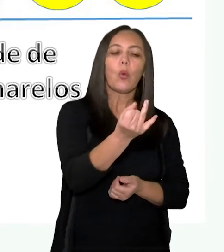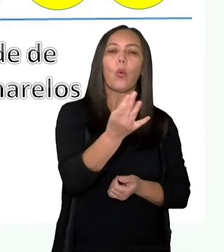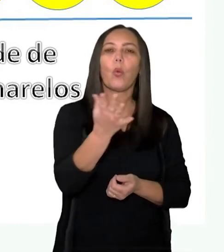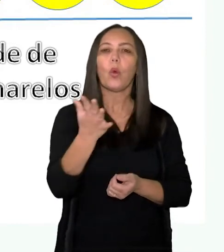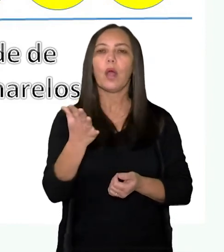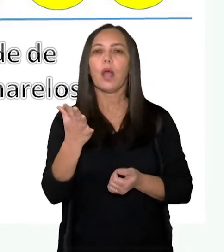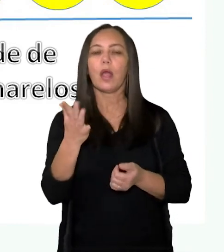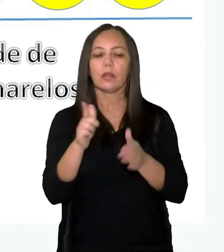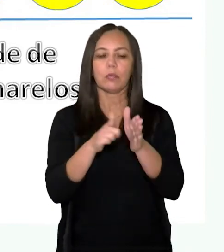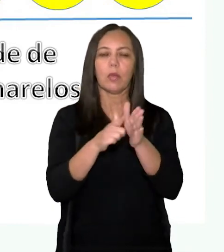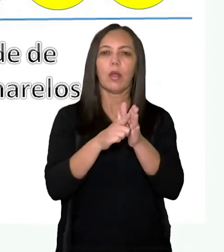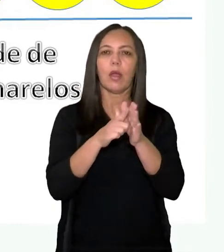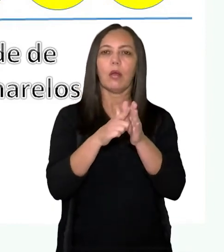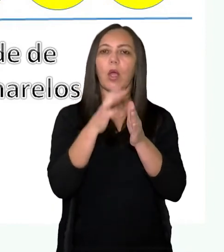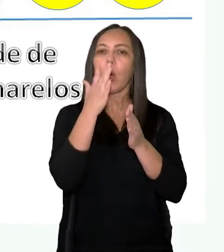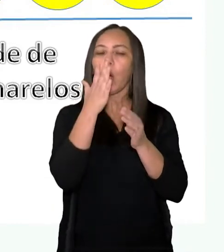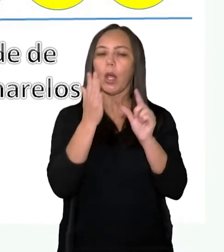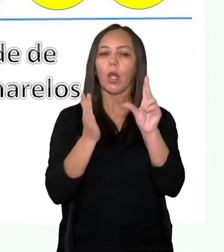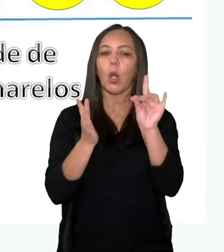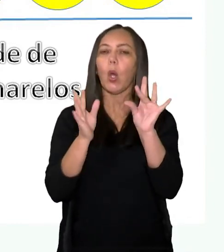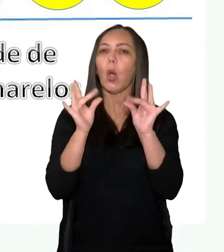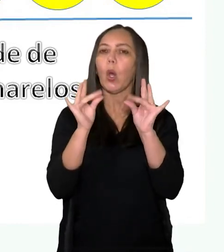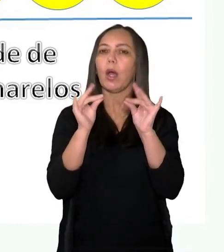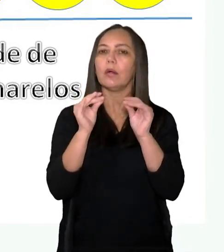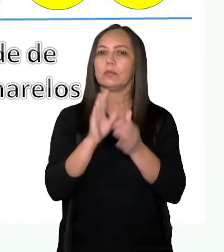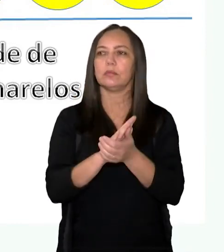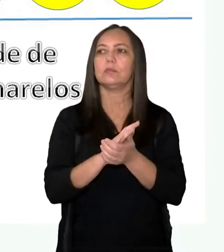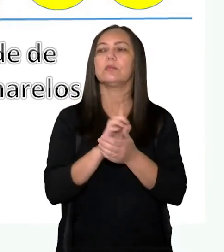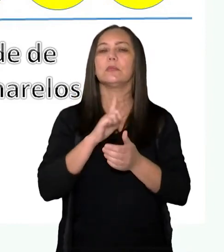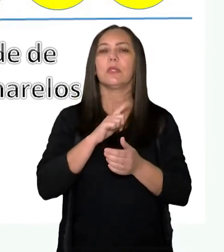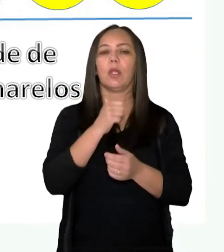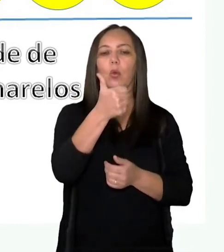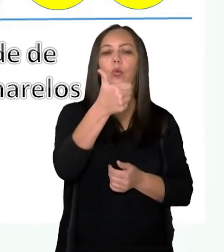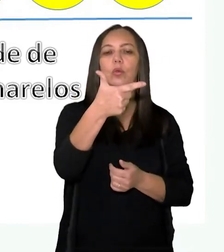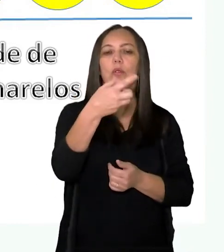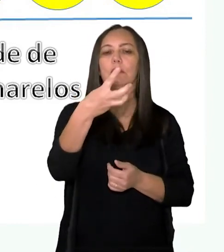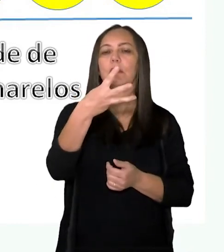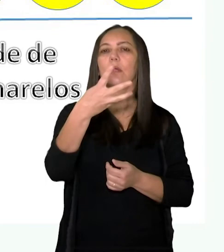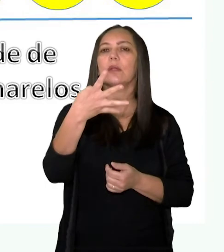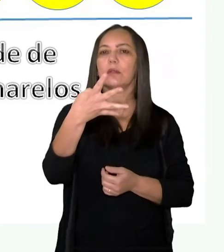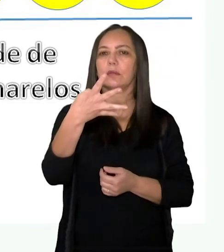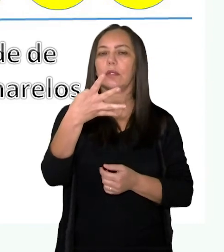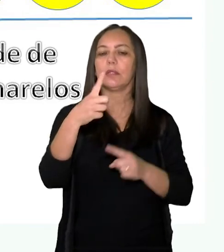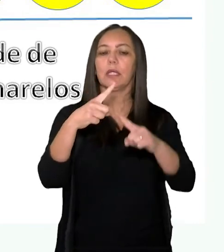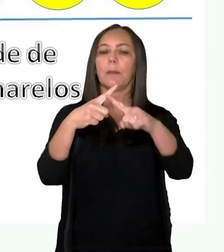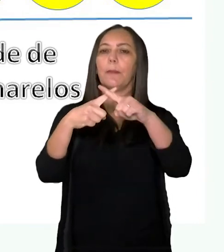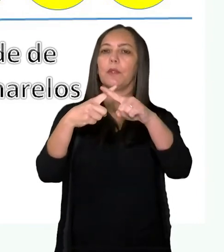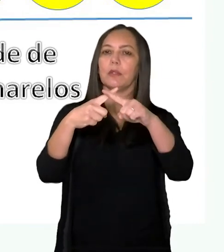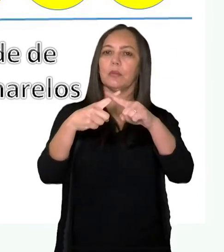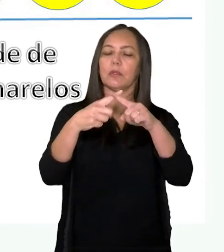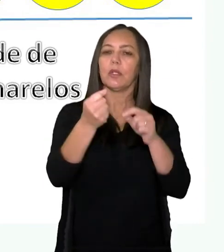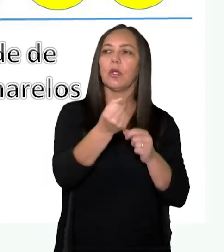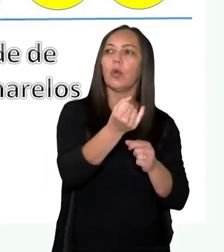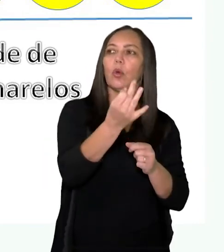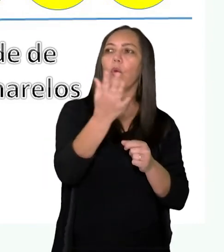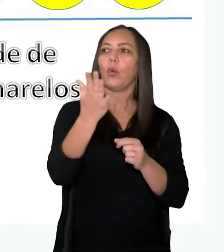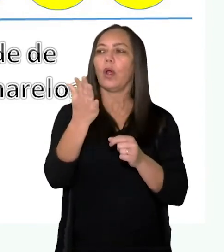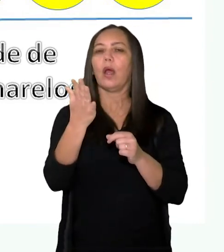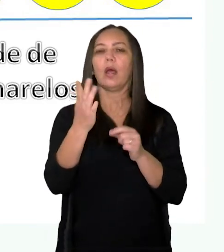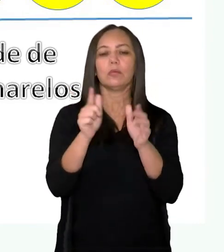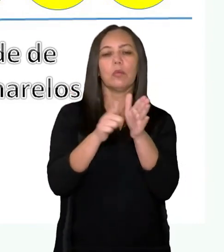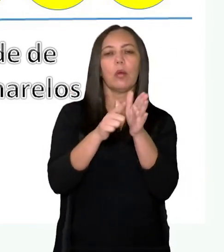quantidade de adesivos azuis. Eu tenho 1, 2, 3 e 4, que multiplica a quantidade de